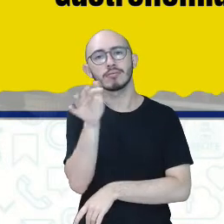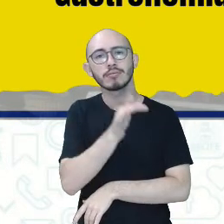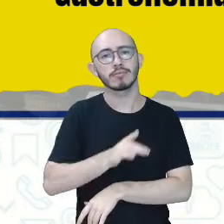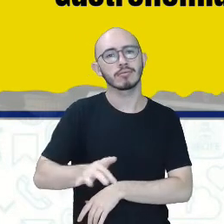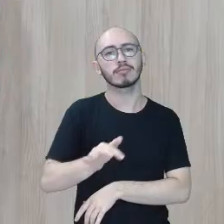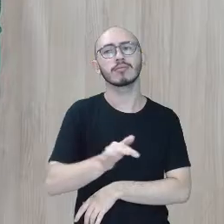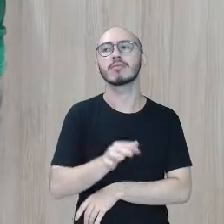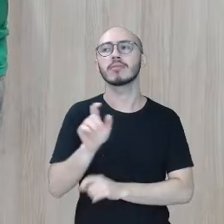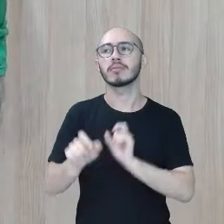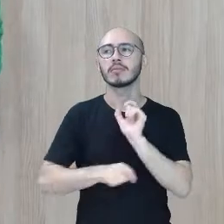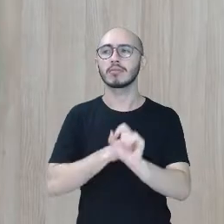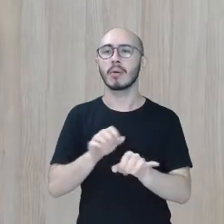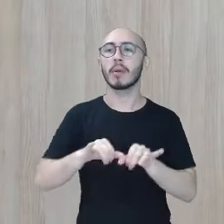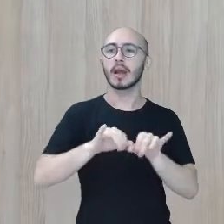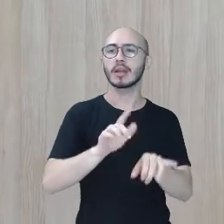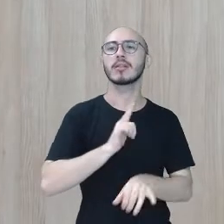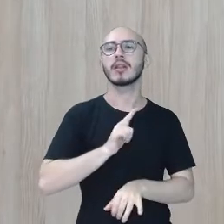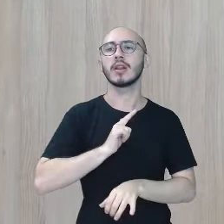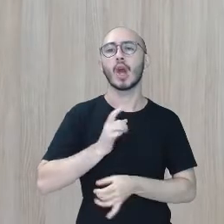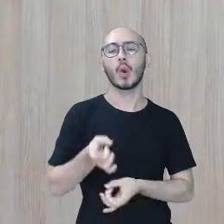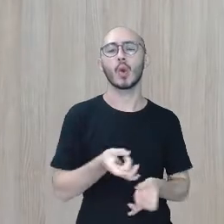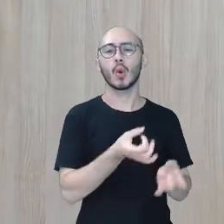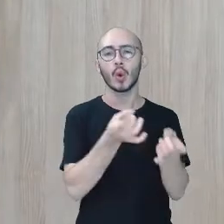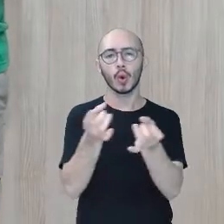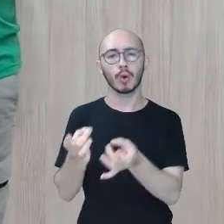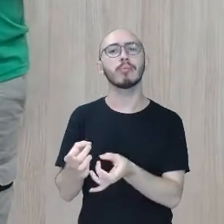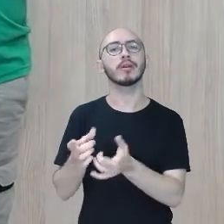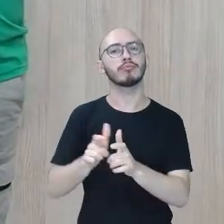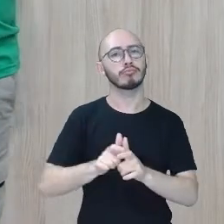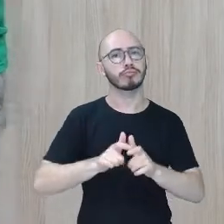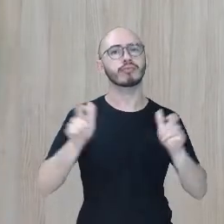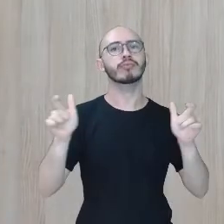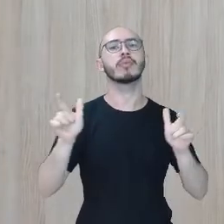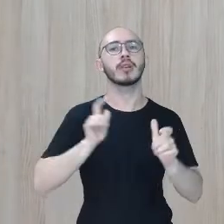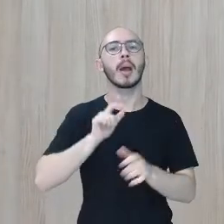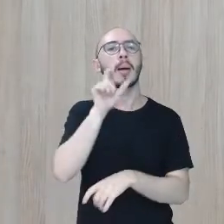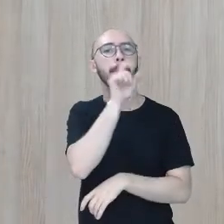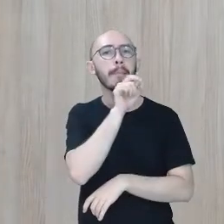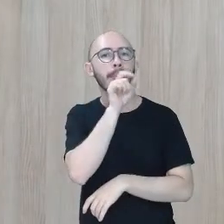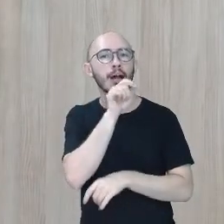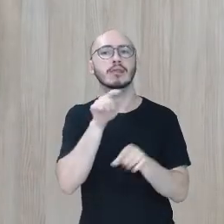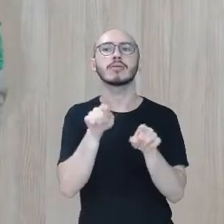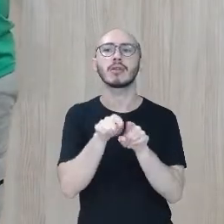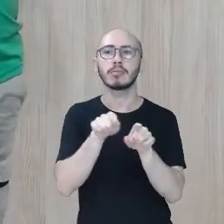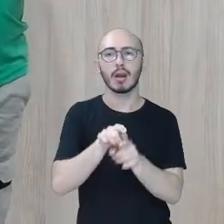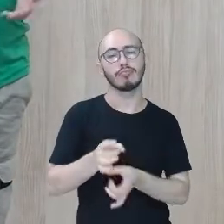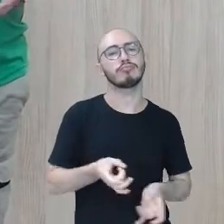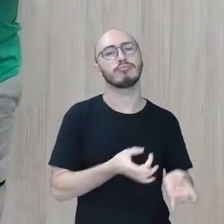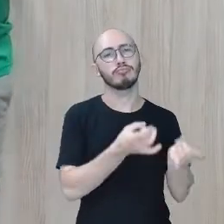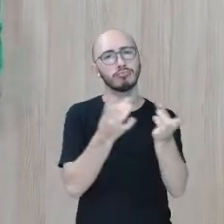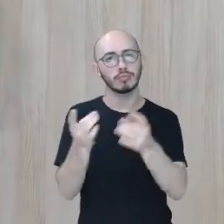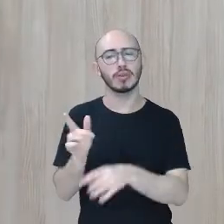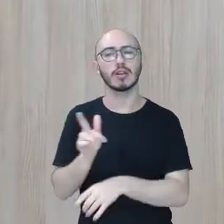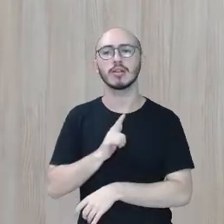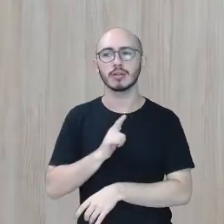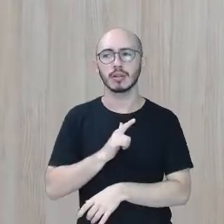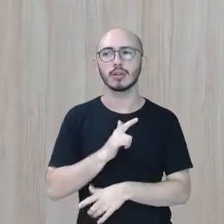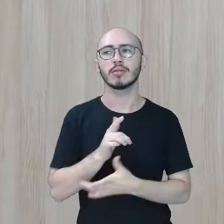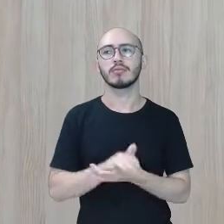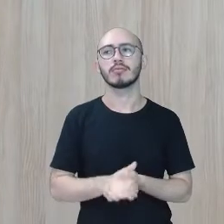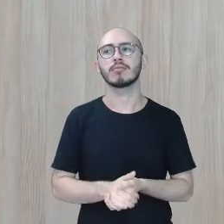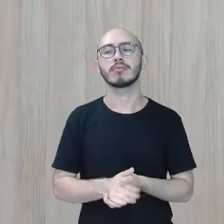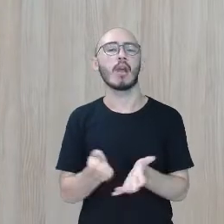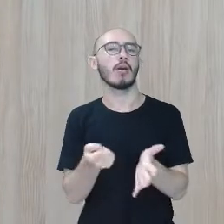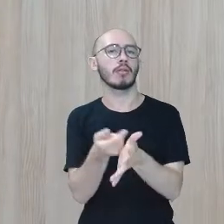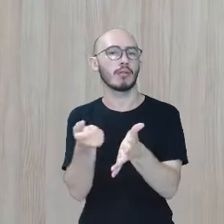um mercado onde existe um comércio também muito grande, né, de pássaros, né? Então, é um mercado onde o pessoal vai para comprar